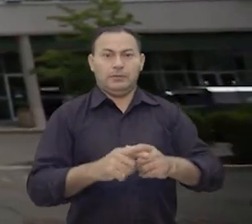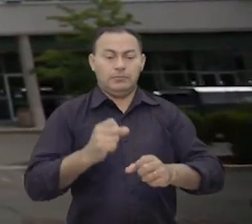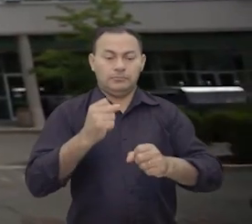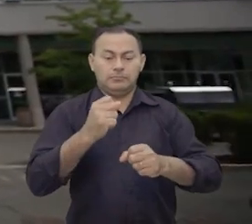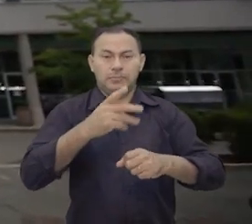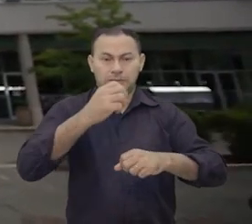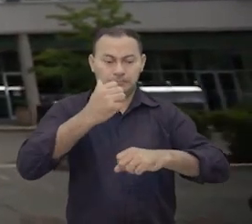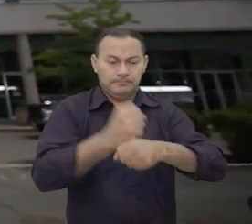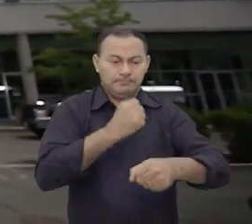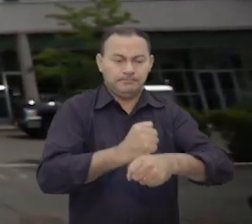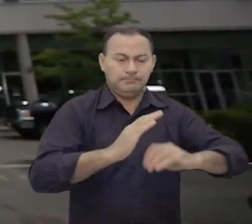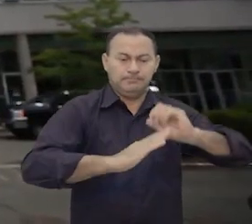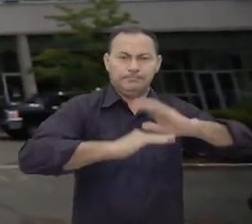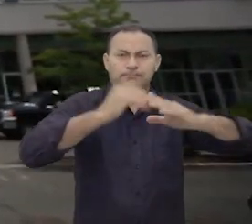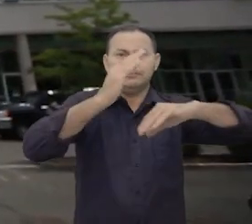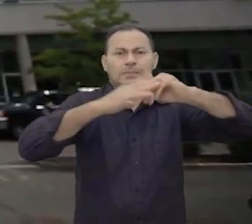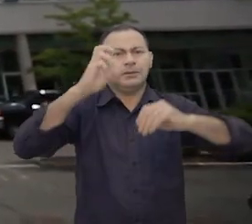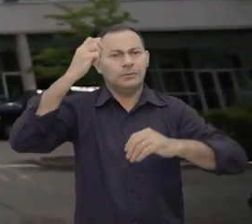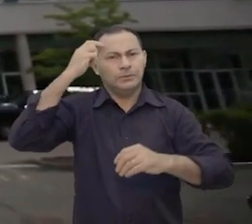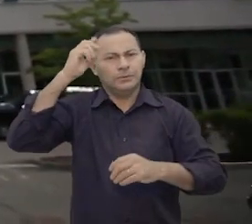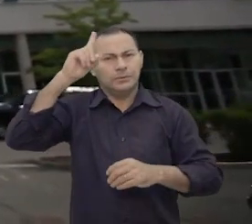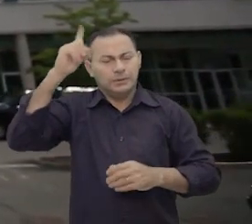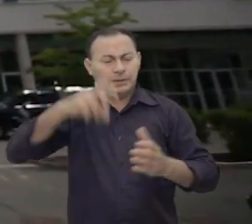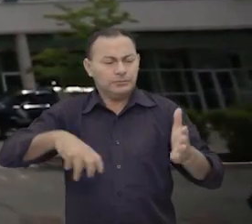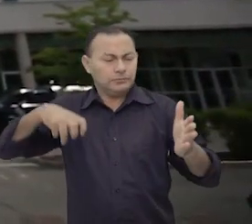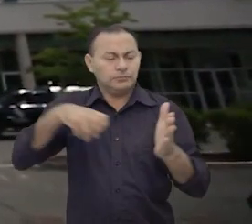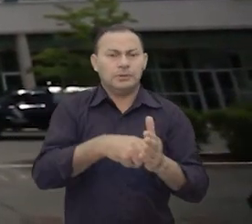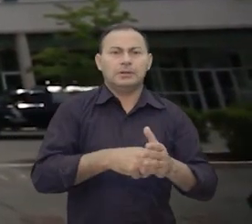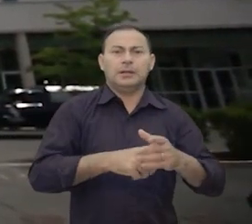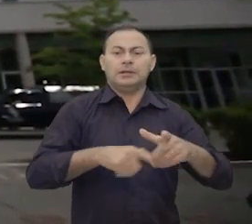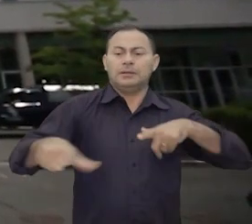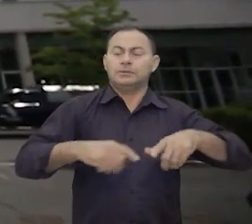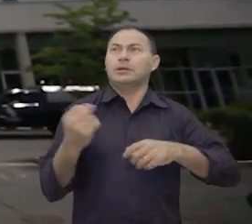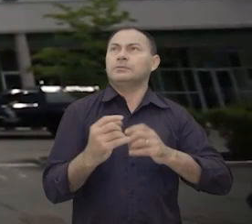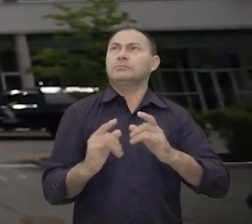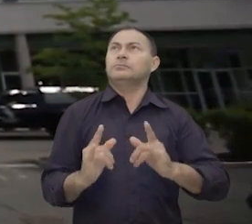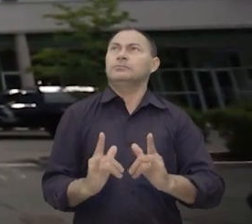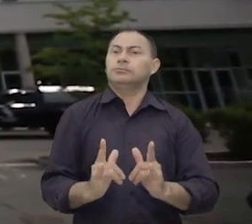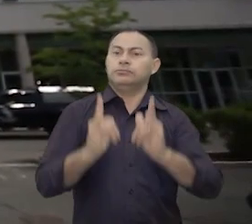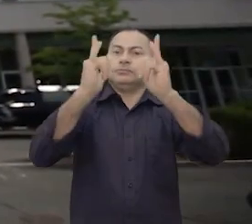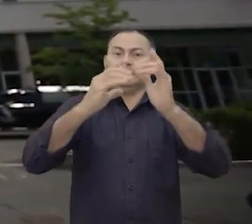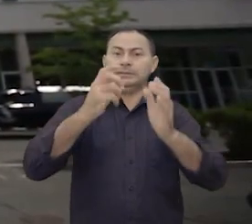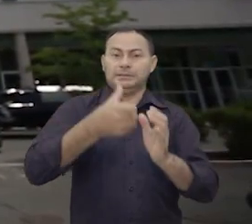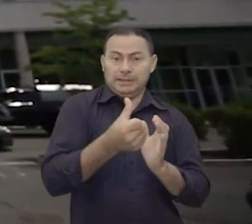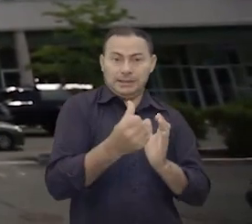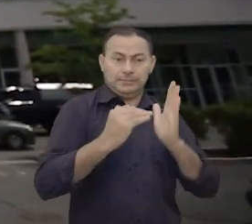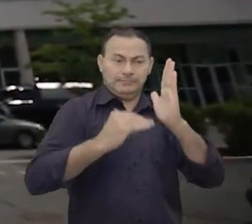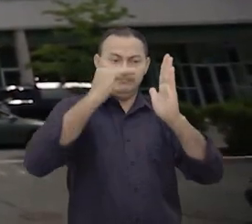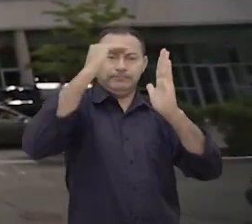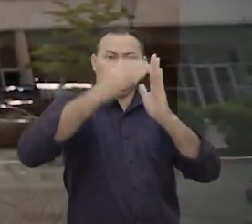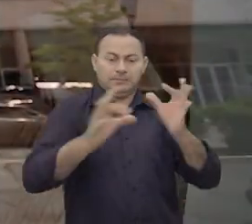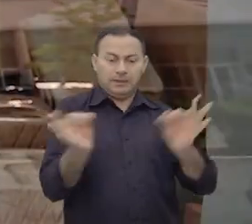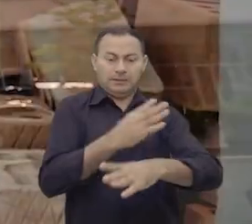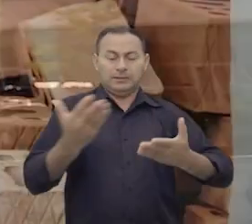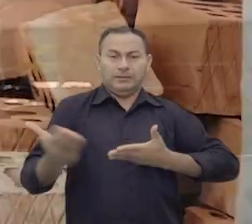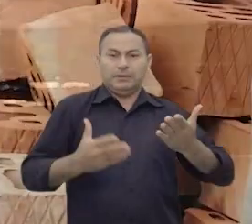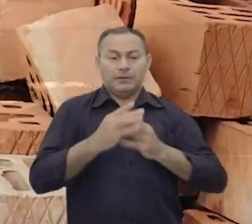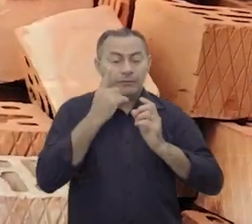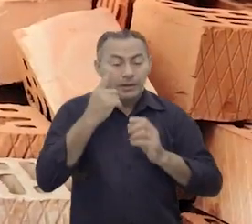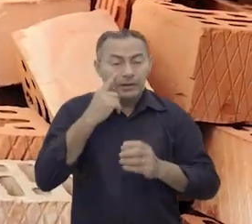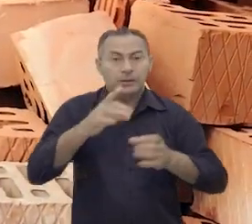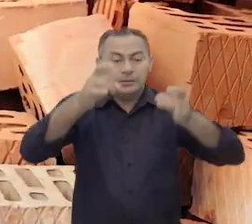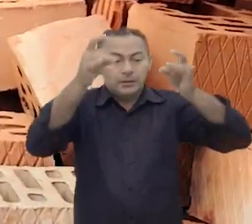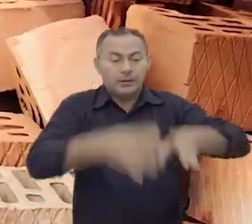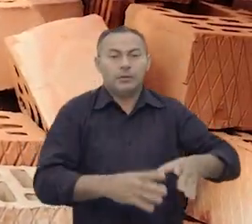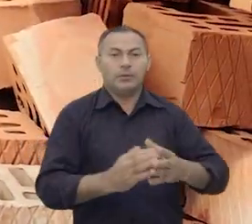trabalhava como pedreiro. No dia do acidente eu estava trabalhando sozinho no telhado de um prédio de 6 andares. Quando acabei meu serviço,